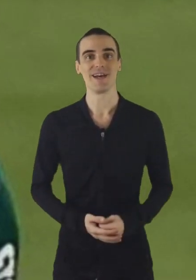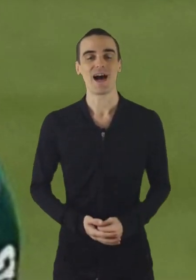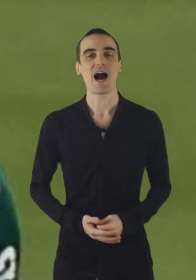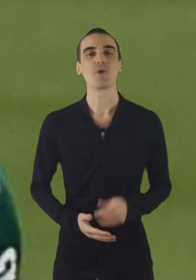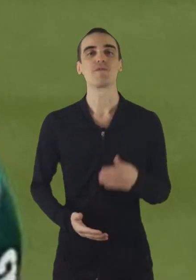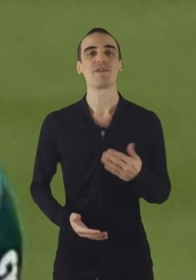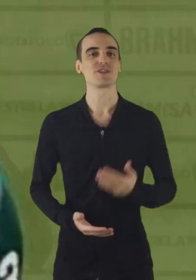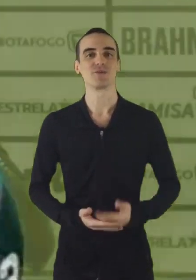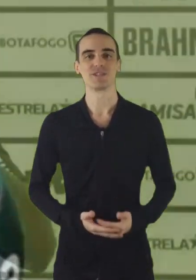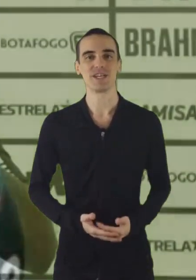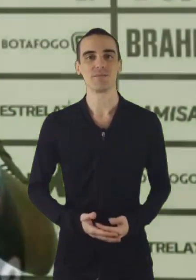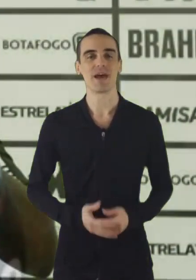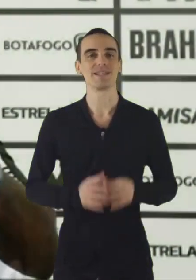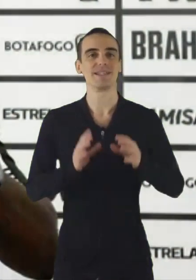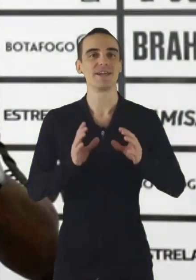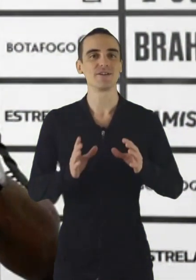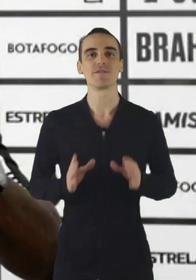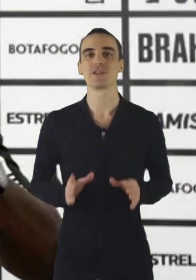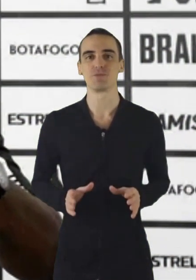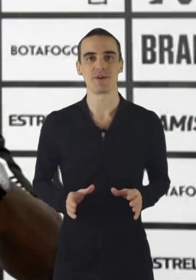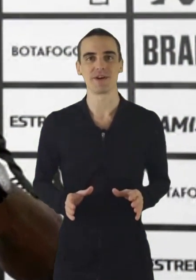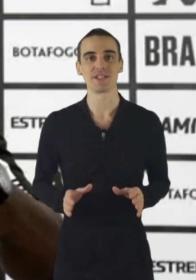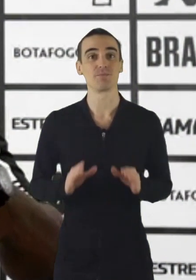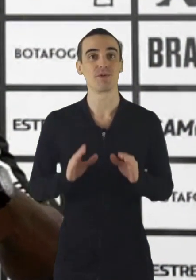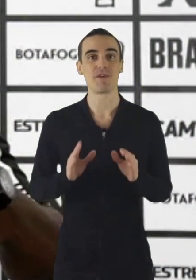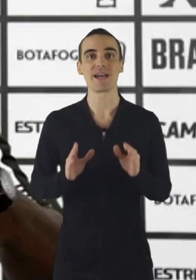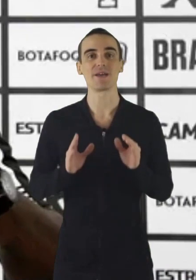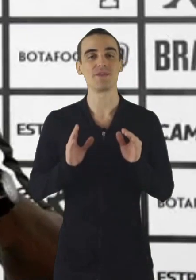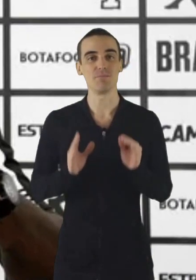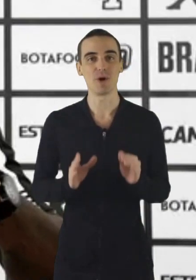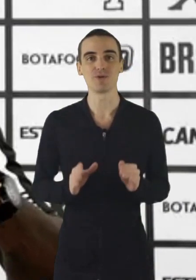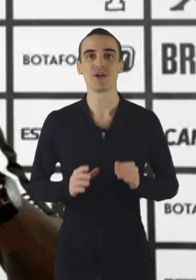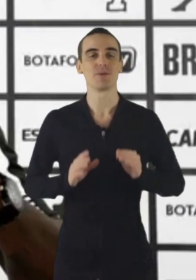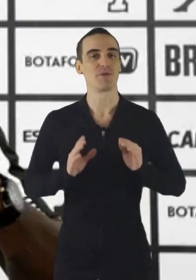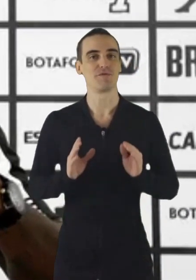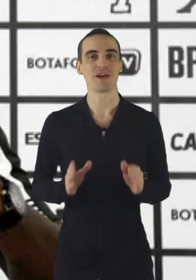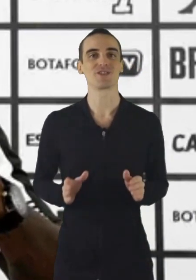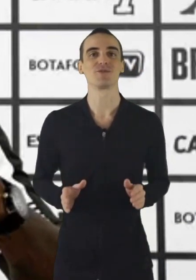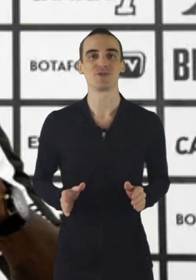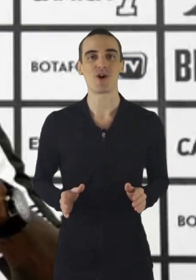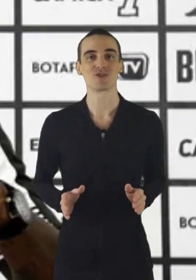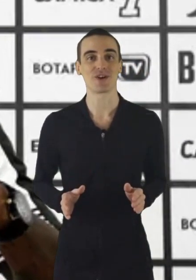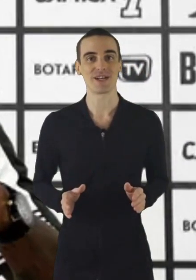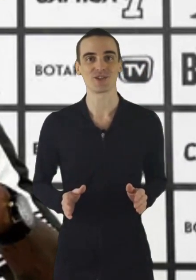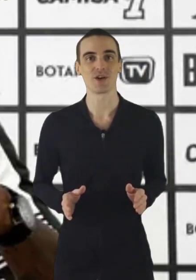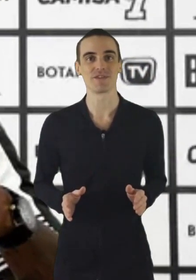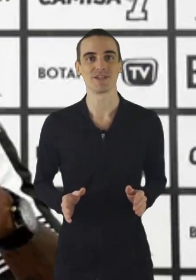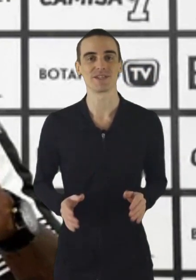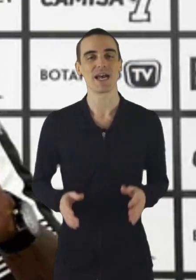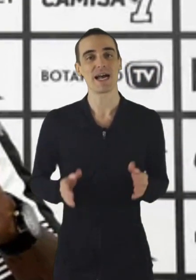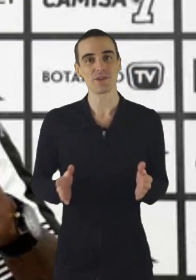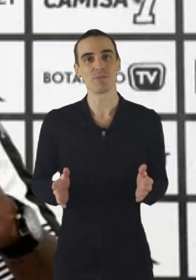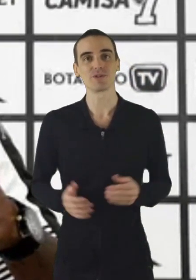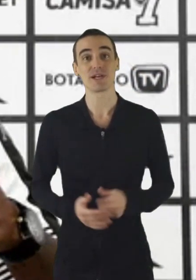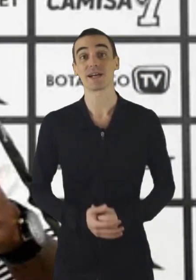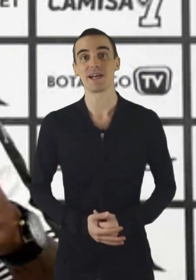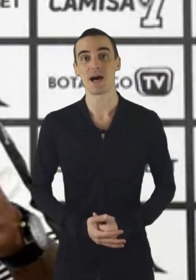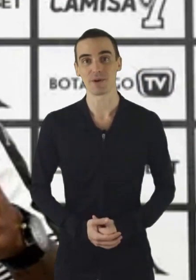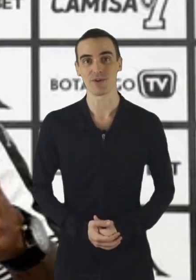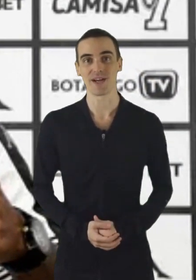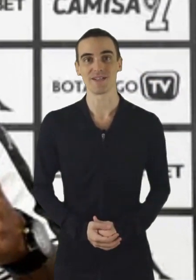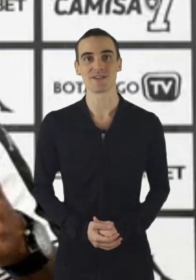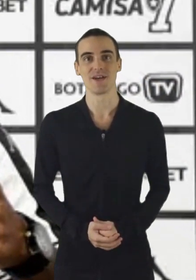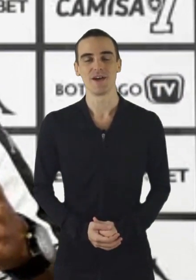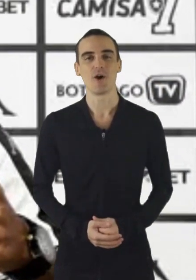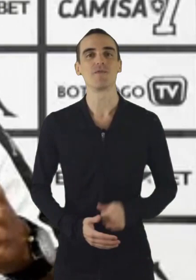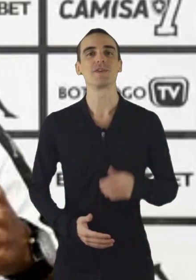se despediu de seu Clube formador para iniciar uma passagem pelo Botafogo o verdão acertou a proposta de 6 milhões de euros cerca de 33